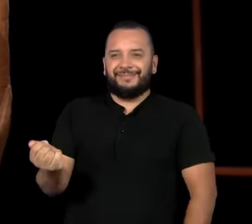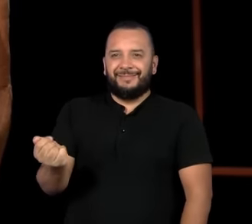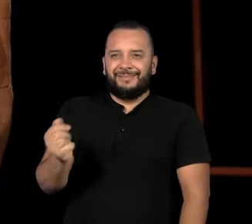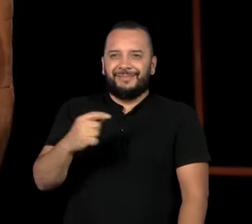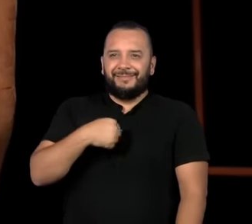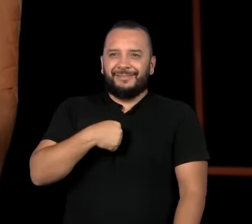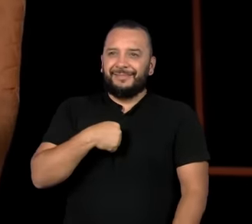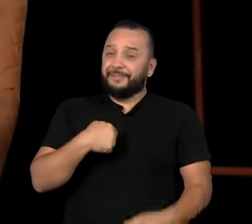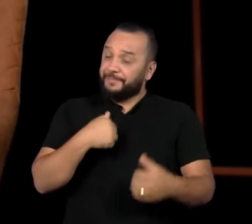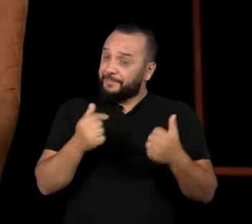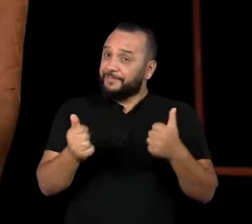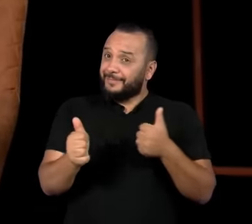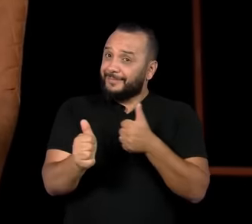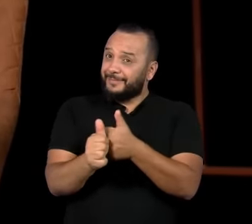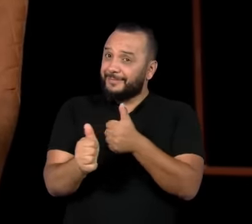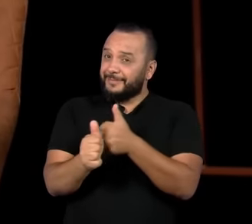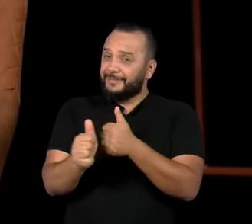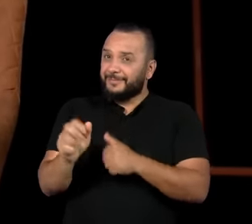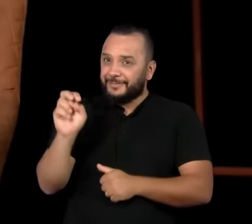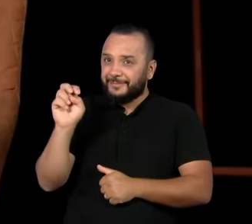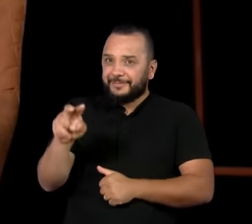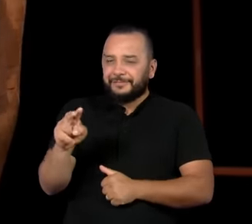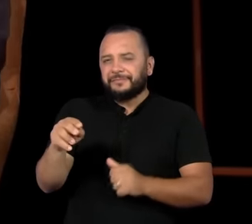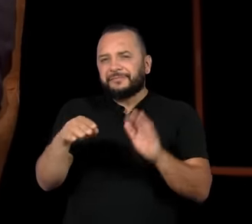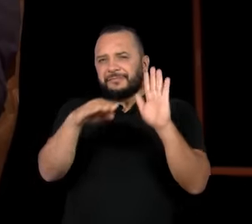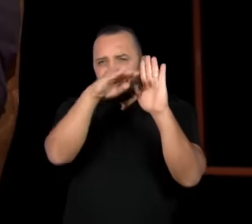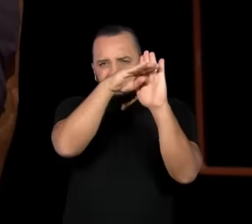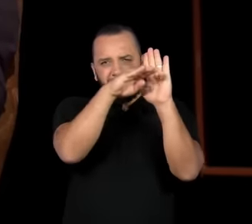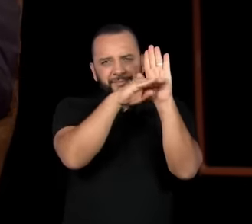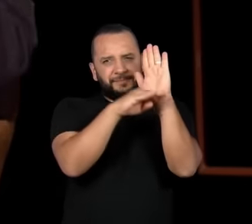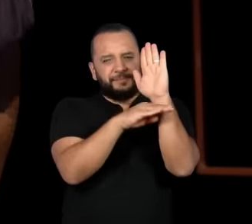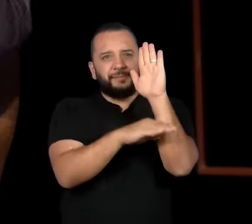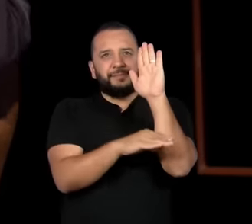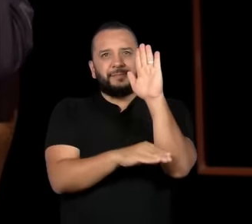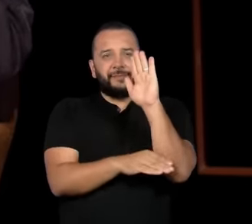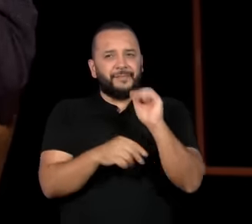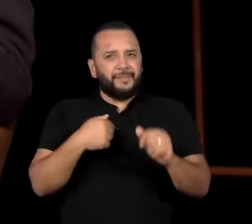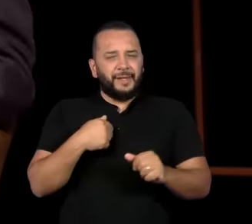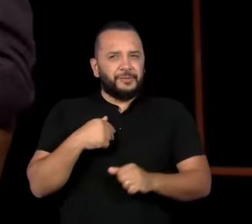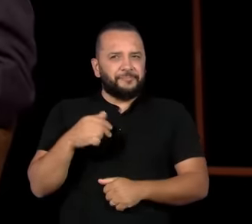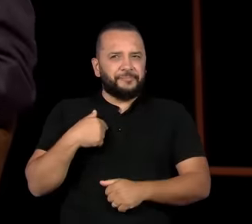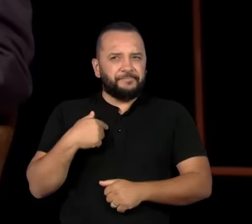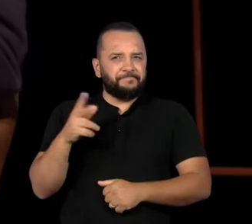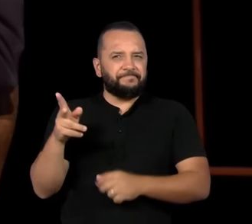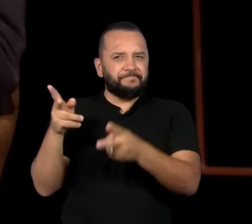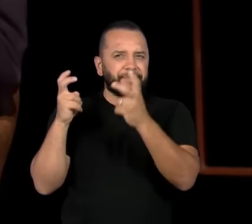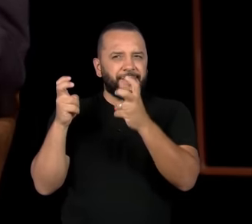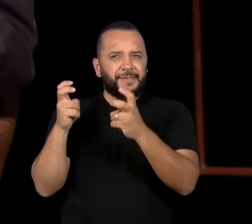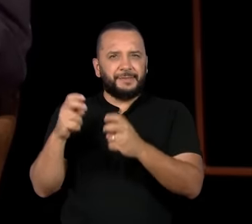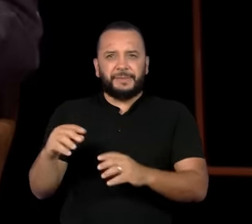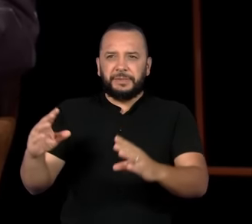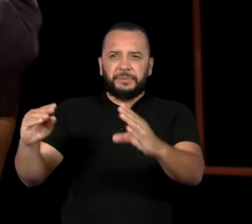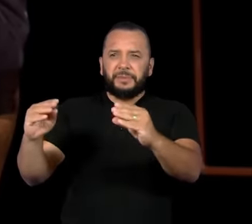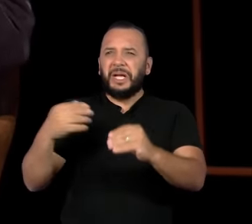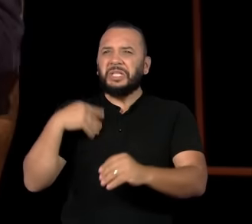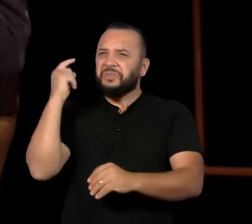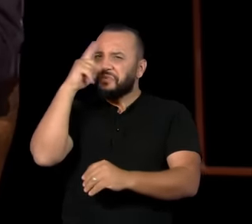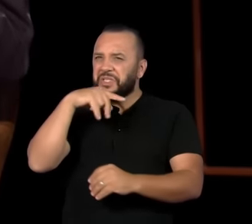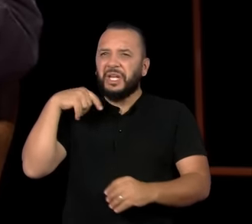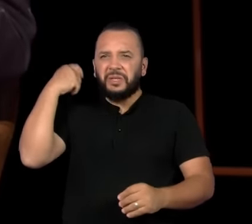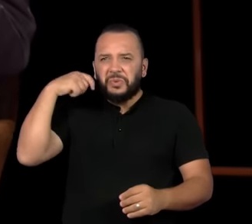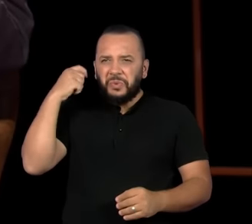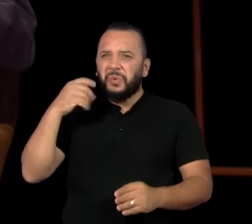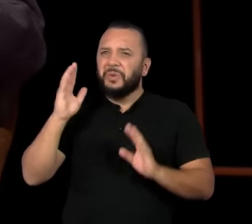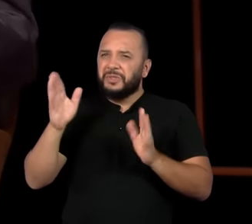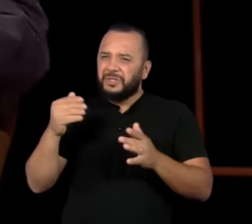estava por perto ali, olhando a programação, e ouvi. Não tem, eu não estou achando um ator que